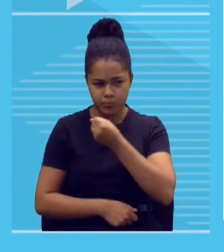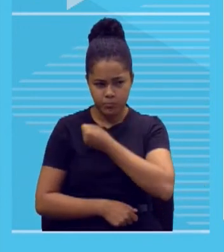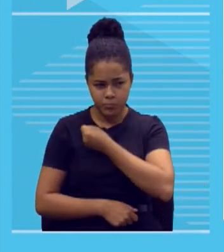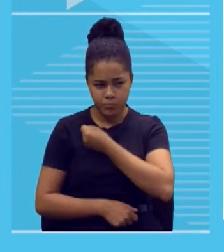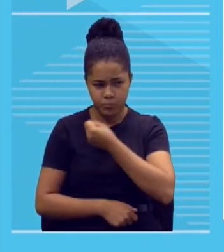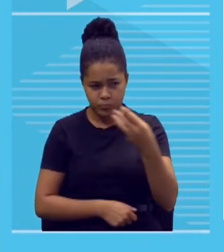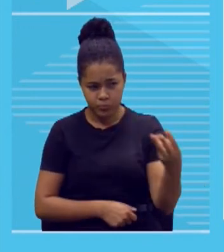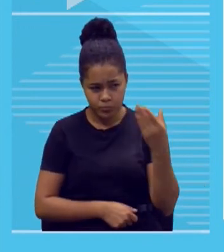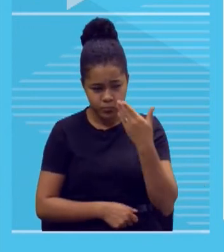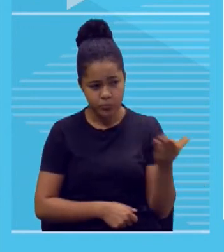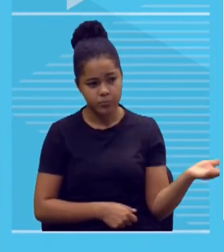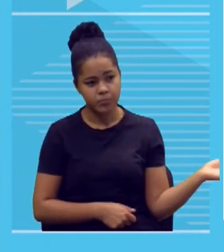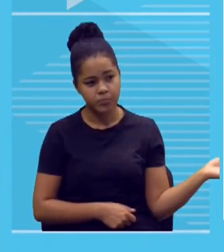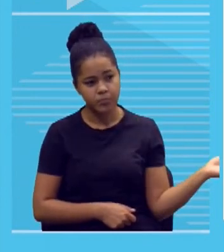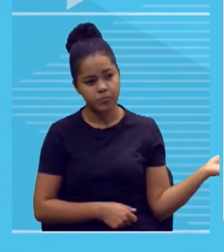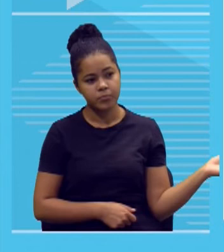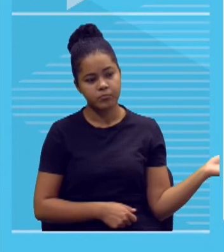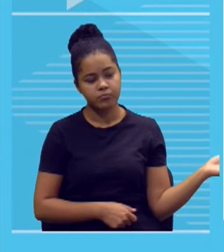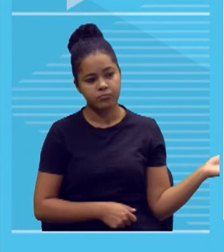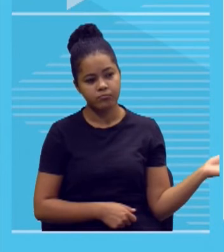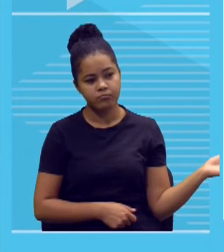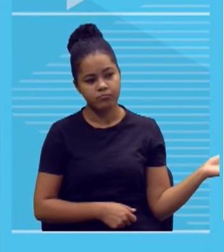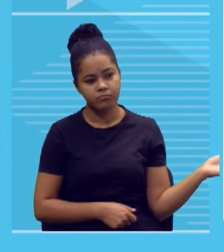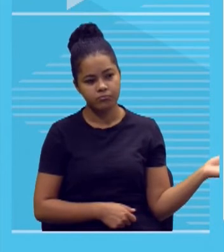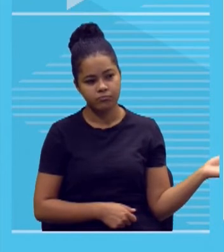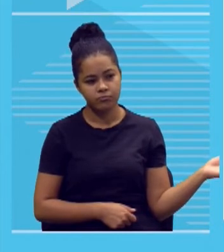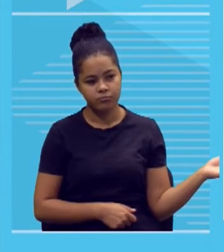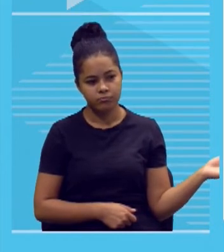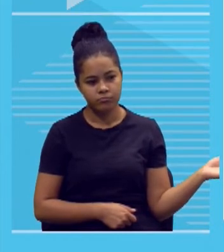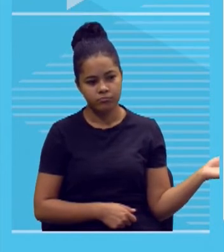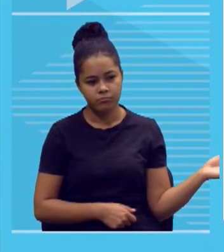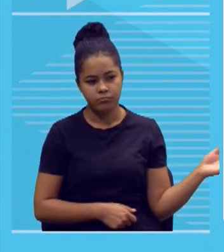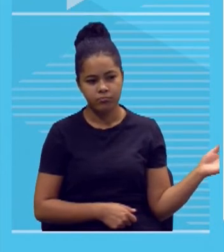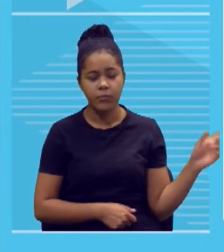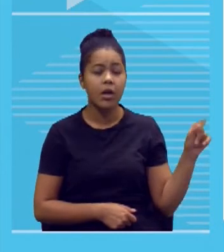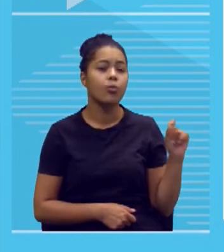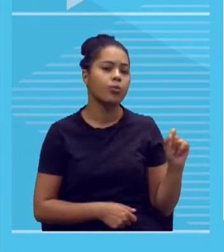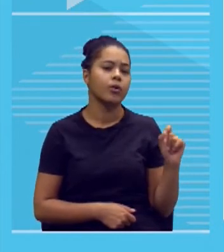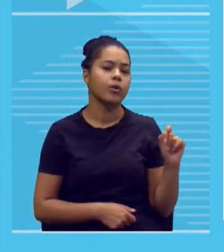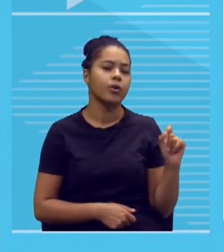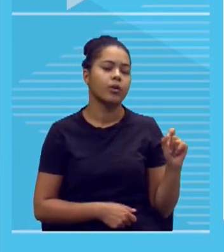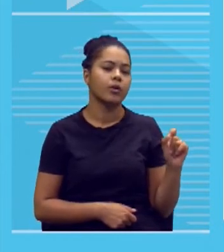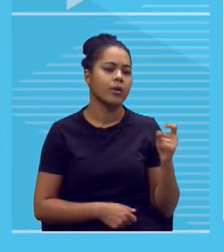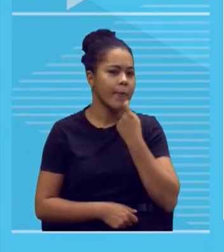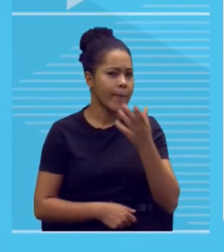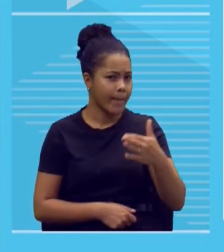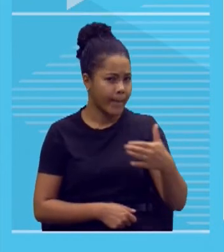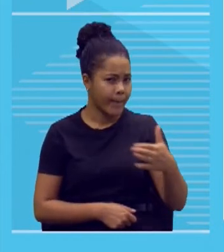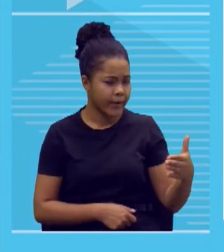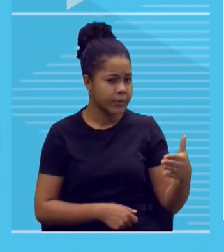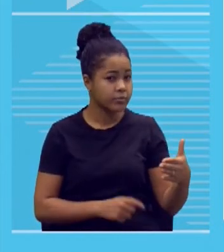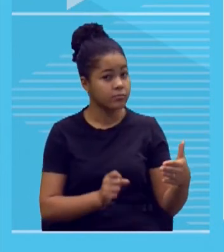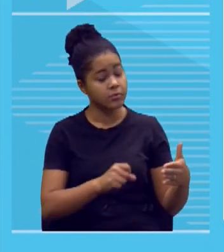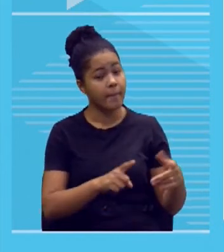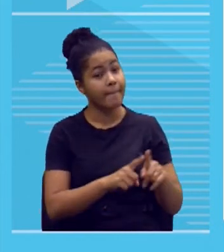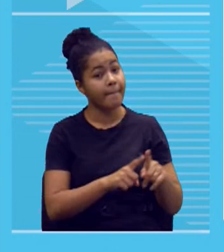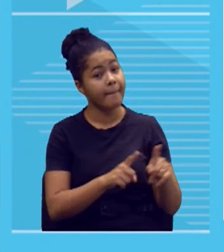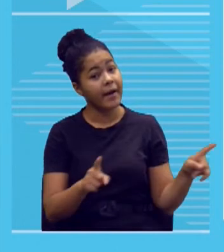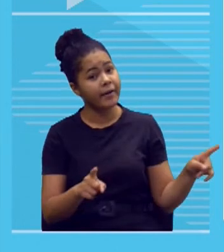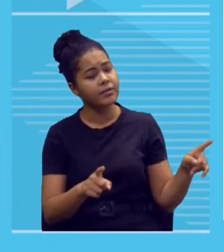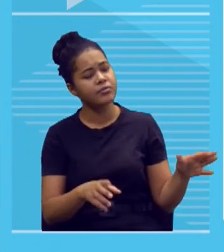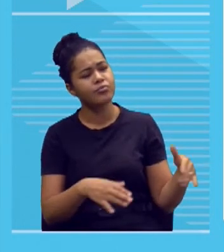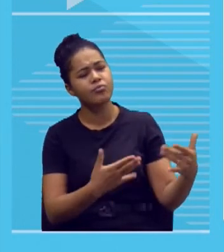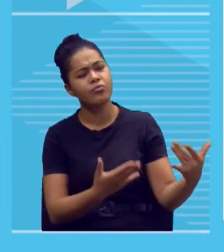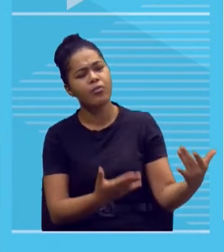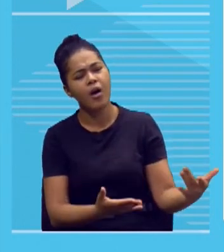vir aqui ó E como diria que você quer um peixe ou não Claro claro que peixes a não é